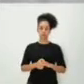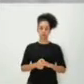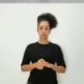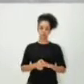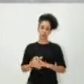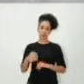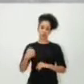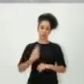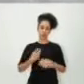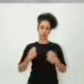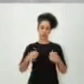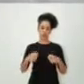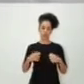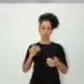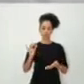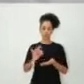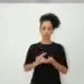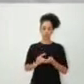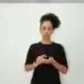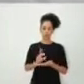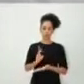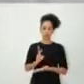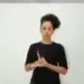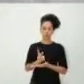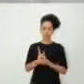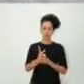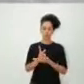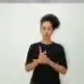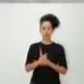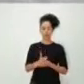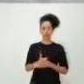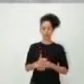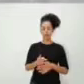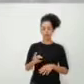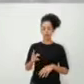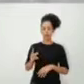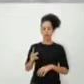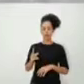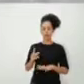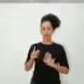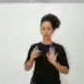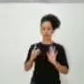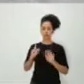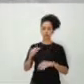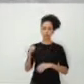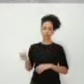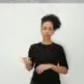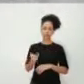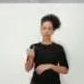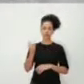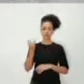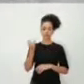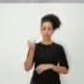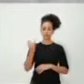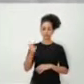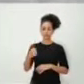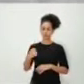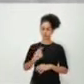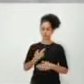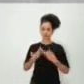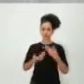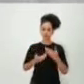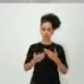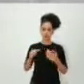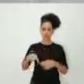precisa realmente continuar nessa linha nesse propósito porque é isso que importa E é disso que nós tratamos aqui estamos na semana